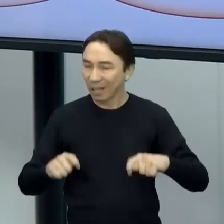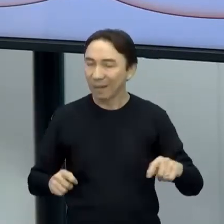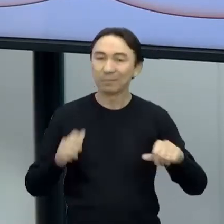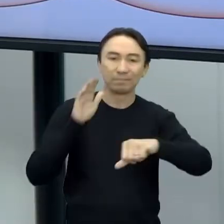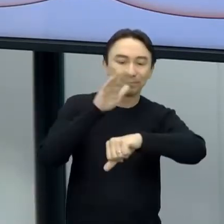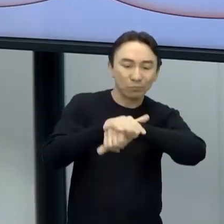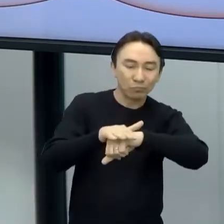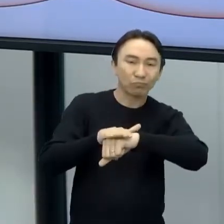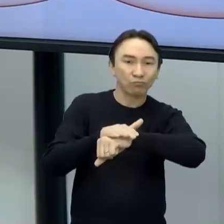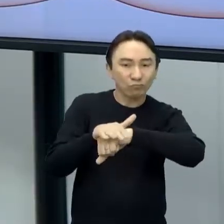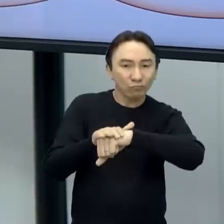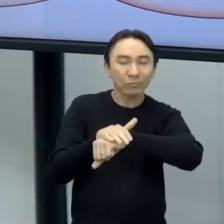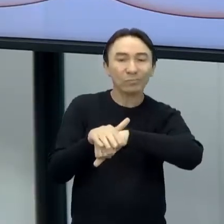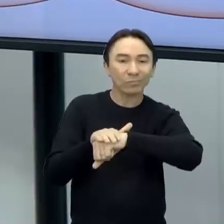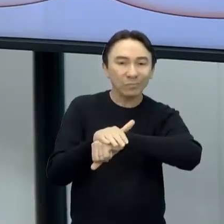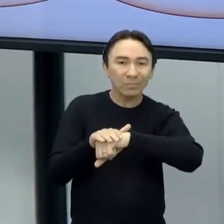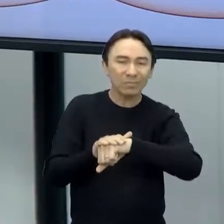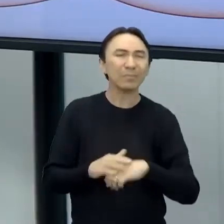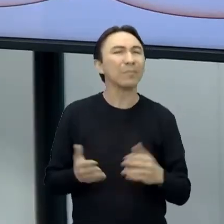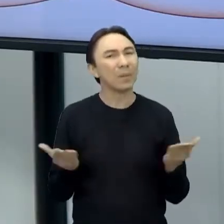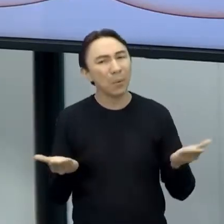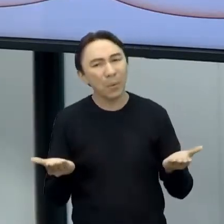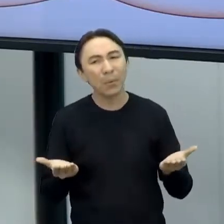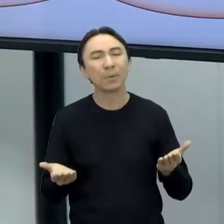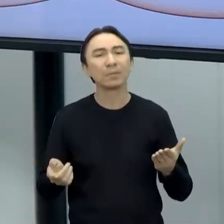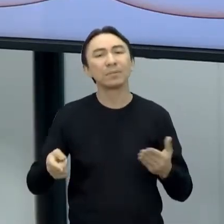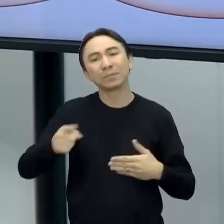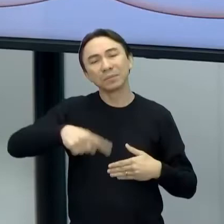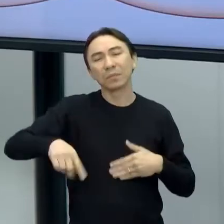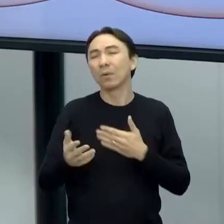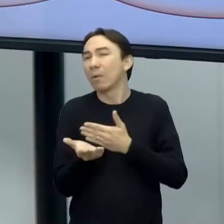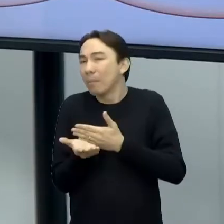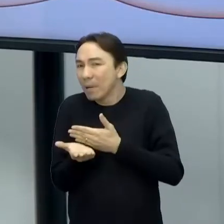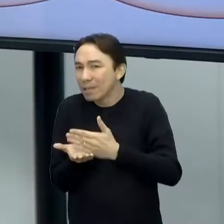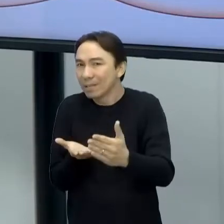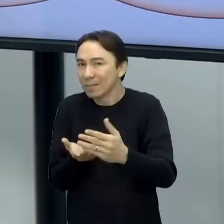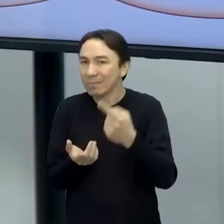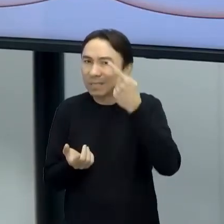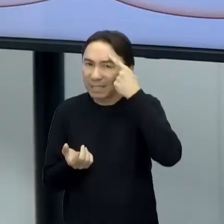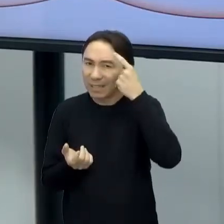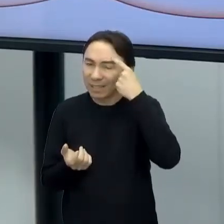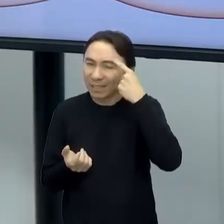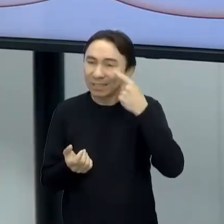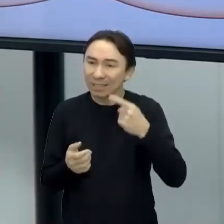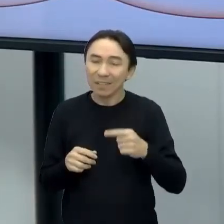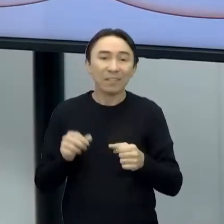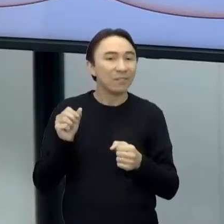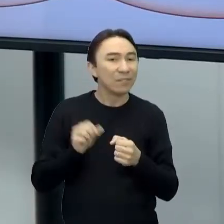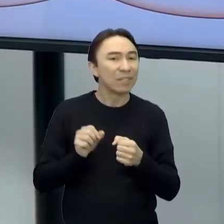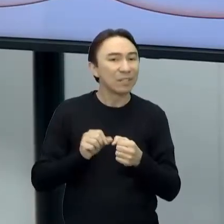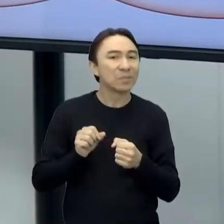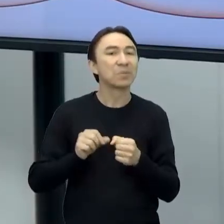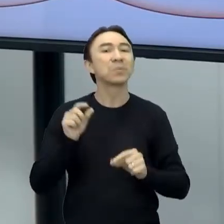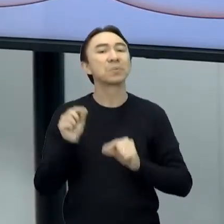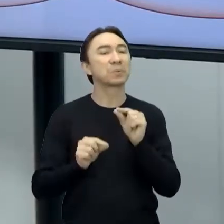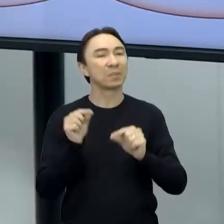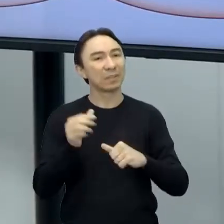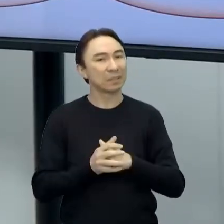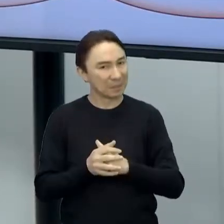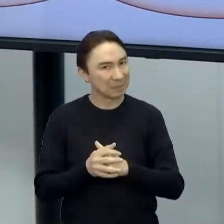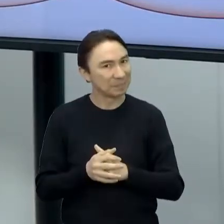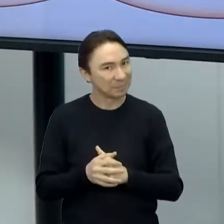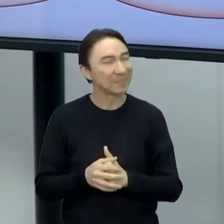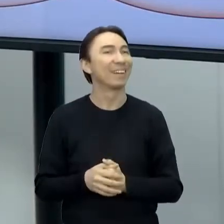gente começa agora a pensar no que nós vamos desenvolver. E, gente, é muito bacana isso, porque